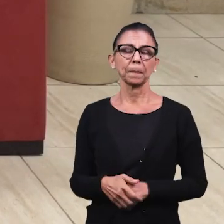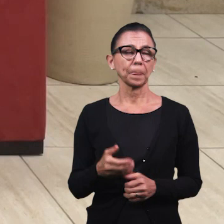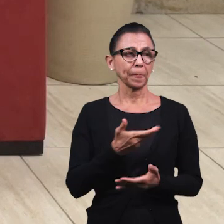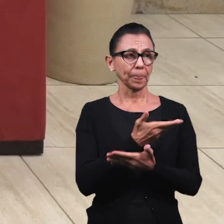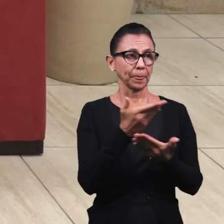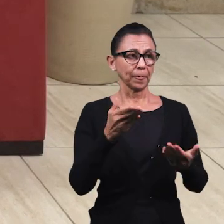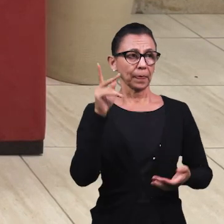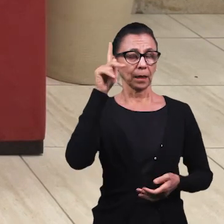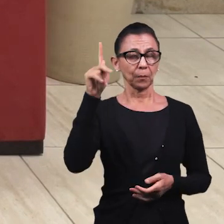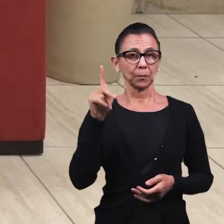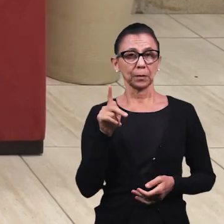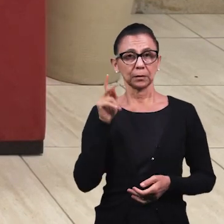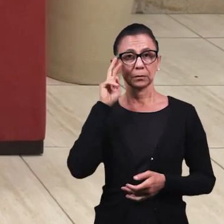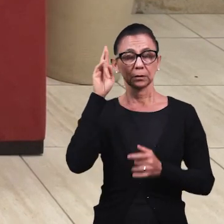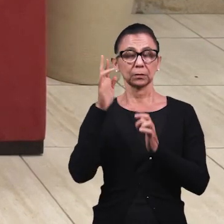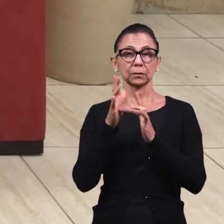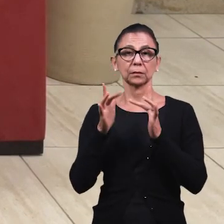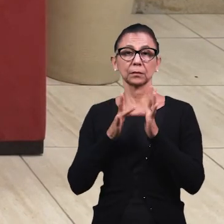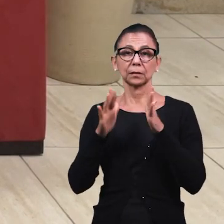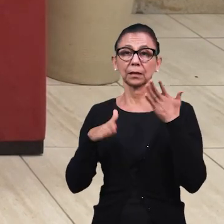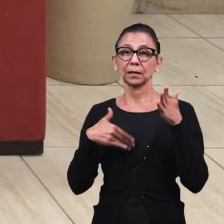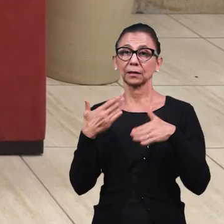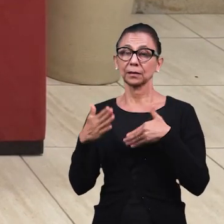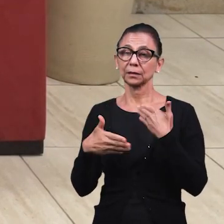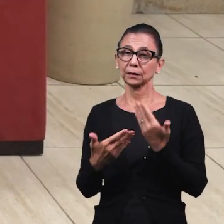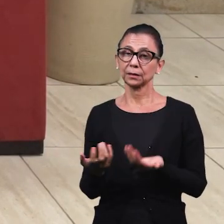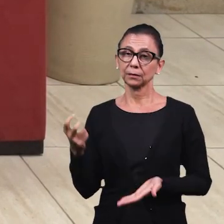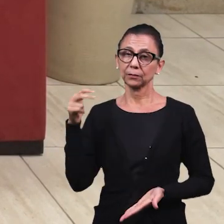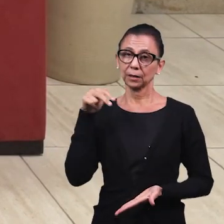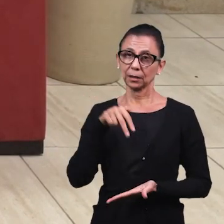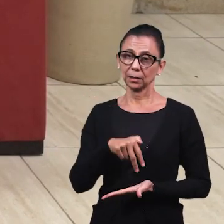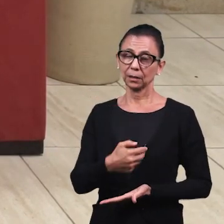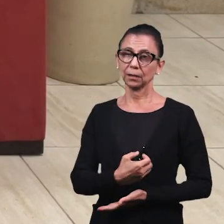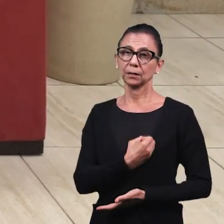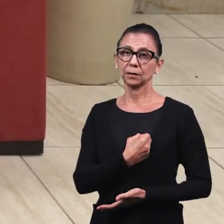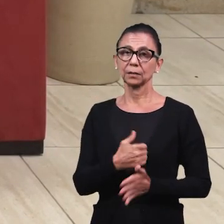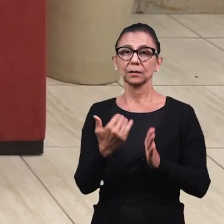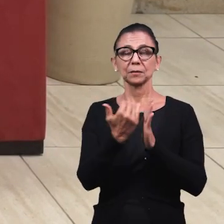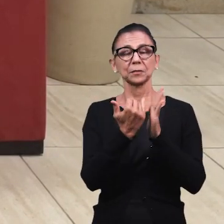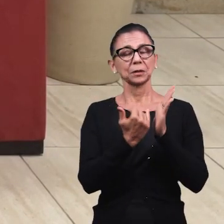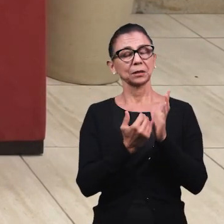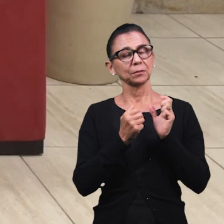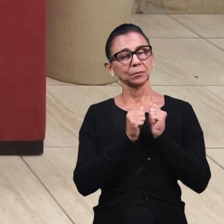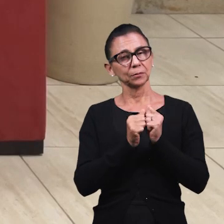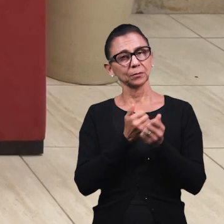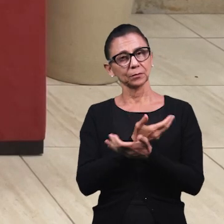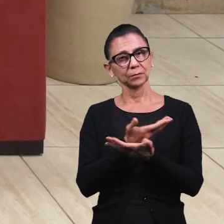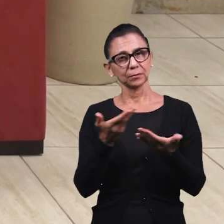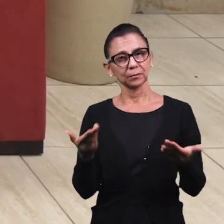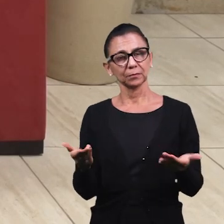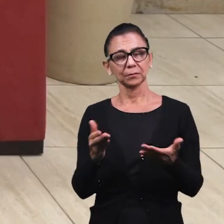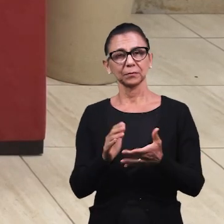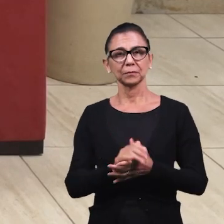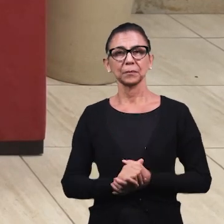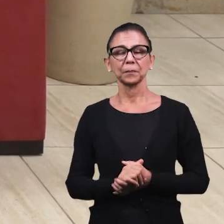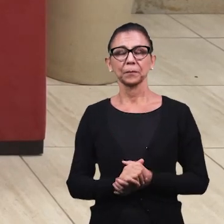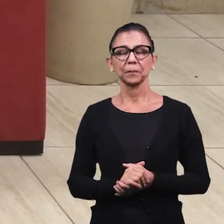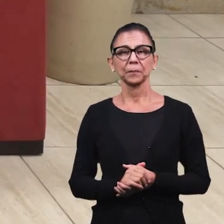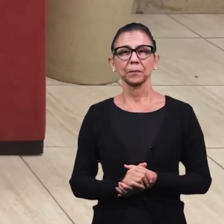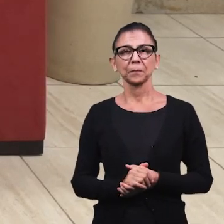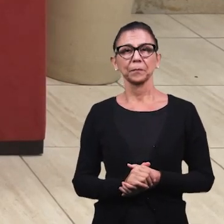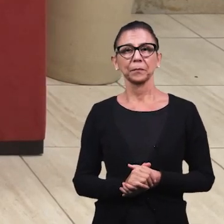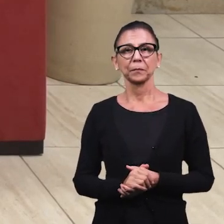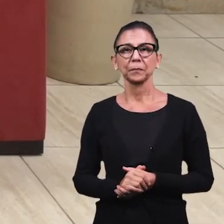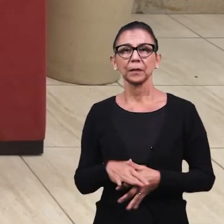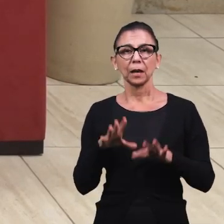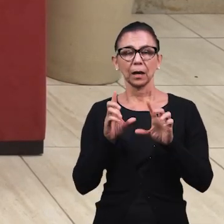paz do Senhor. A alegria é nossa poder participar desse programa junto aos irmãos e o aprendizado